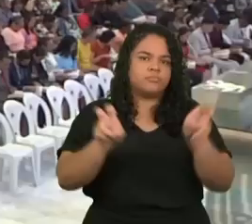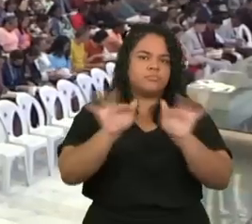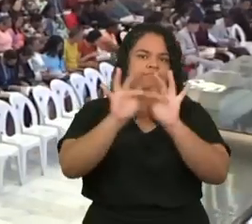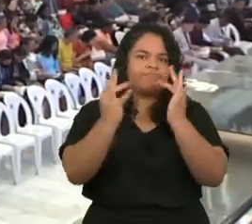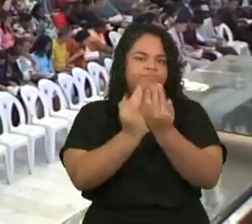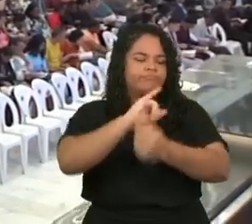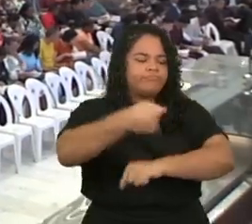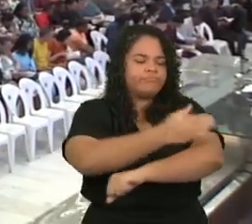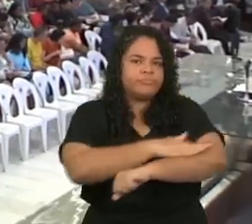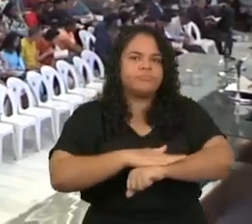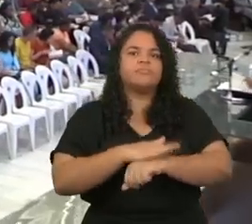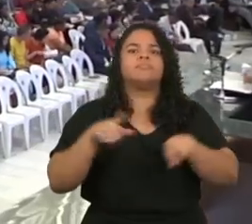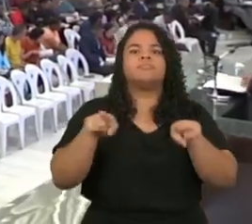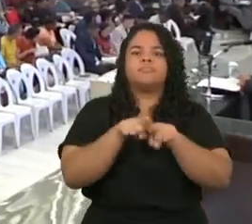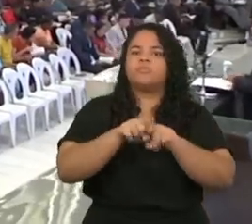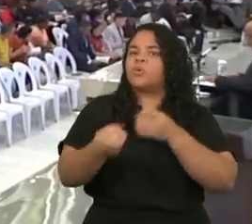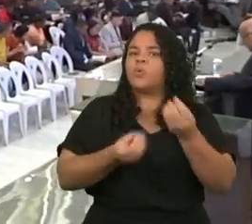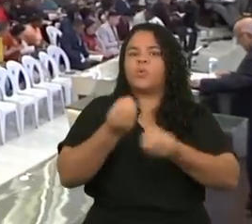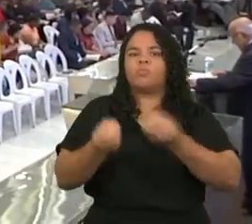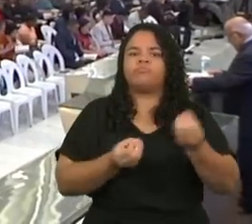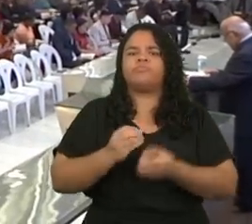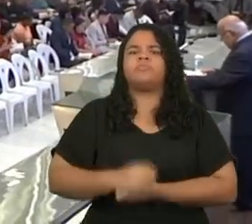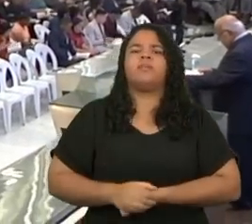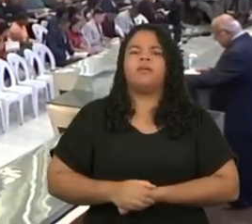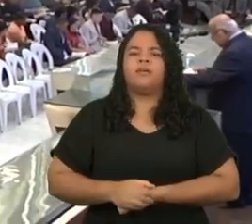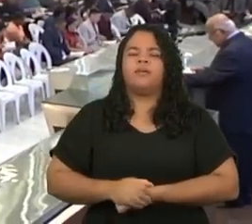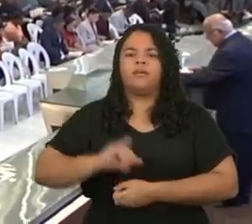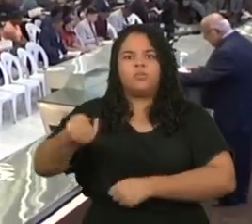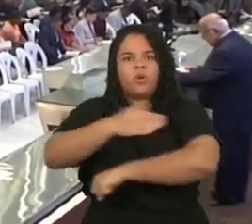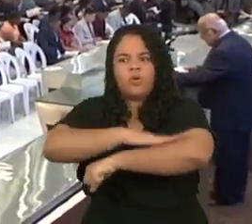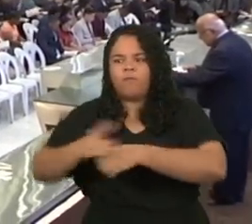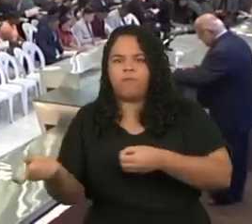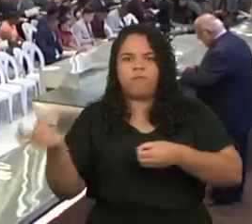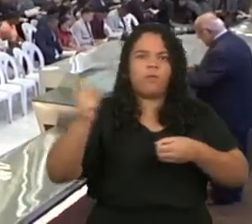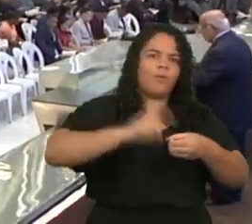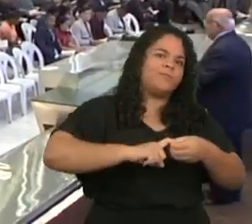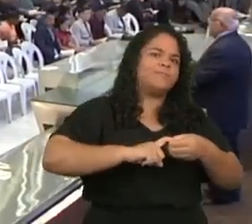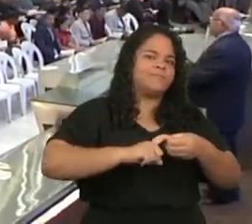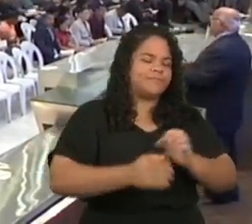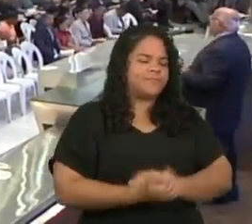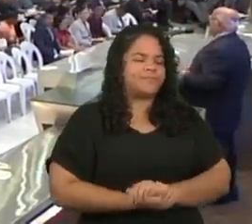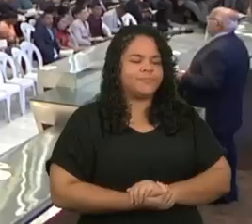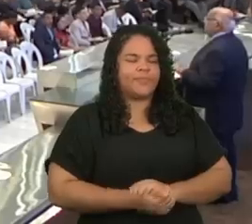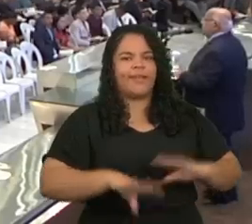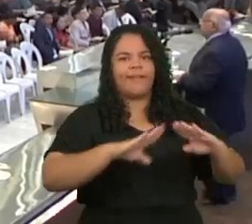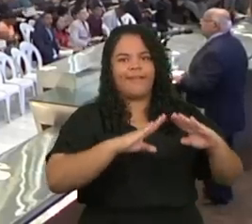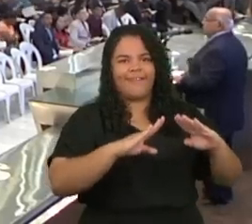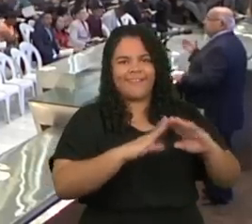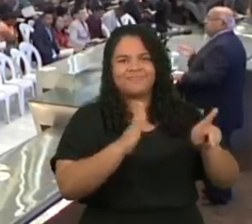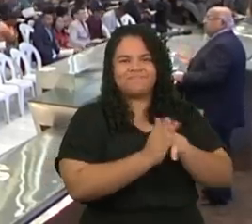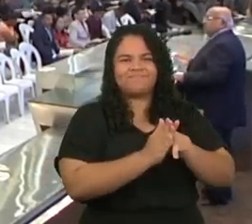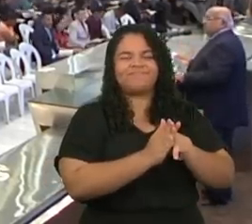sobre o seu retorno à casa do pai no Capítulo 32 também Todos sabem que